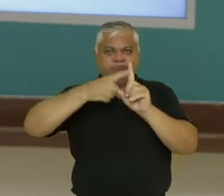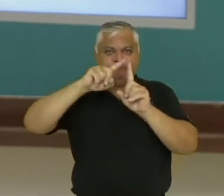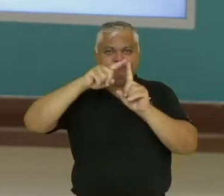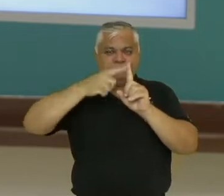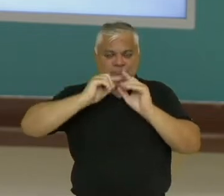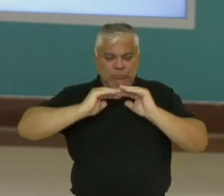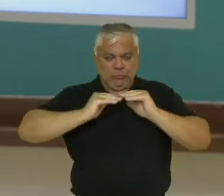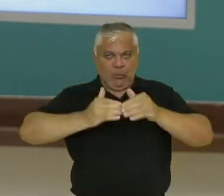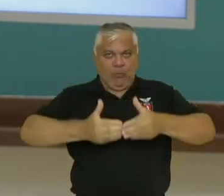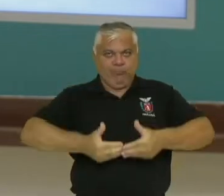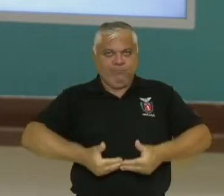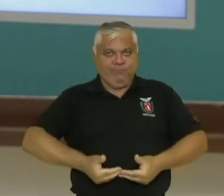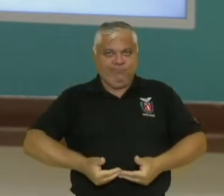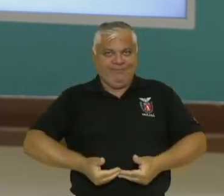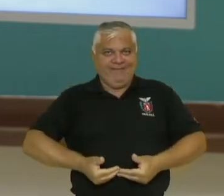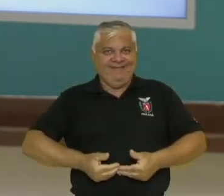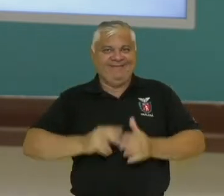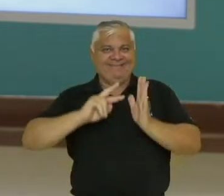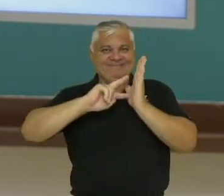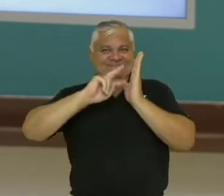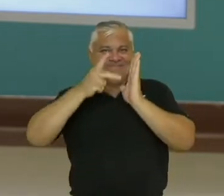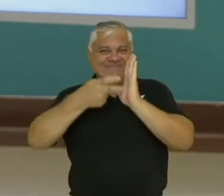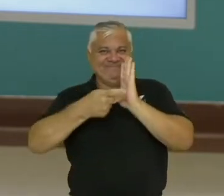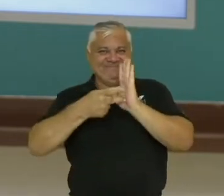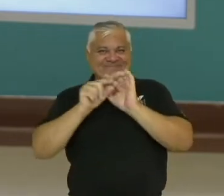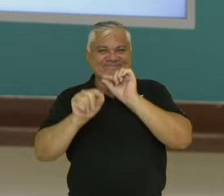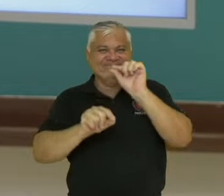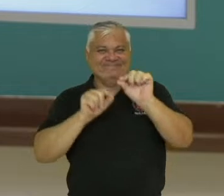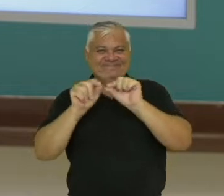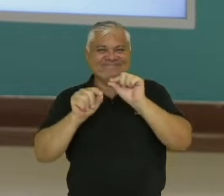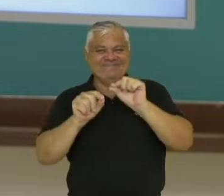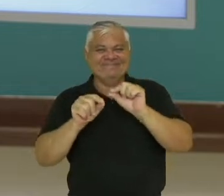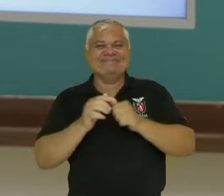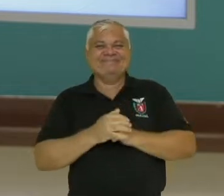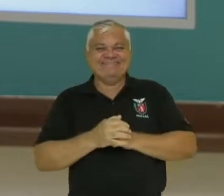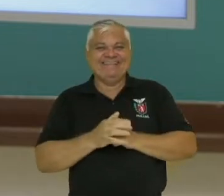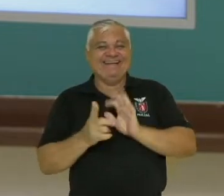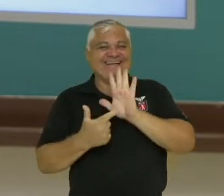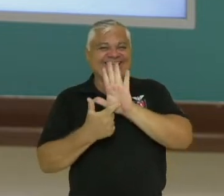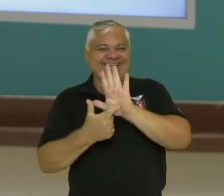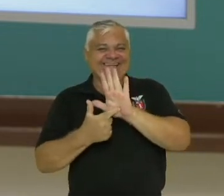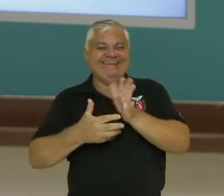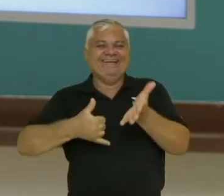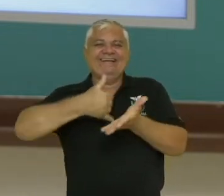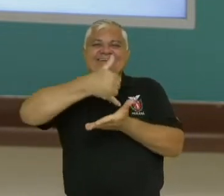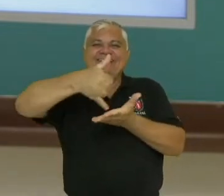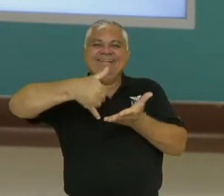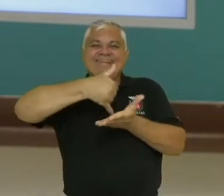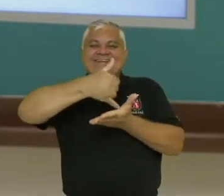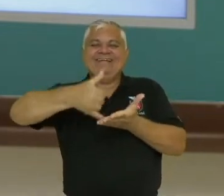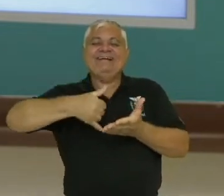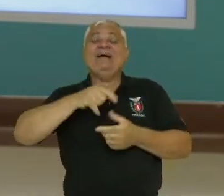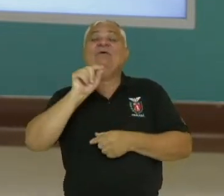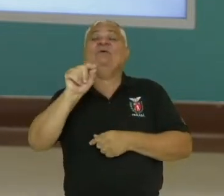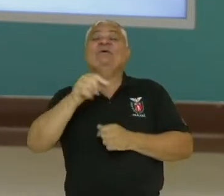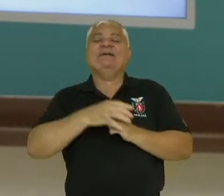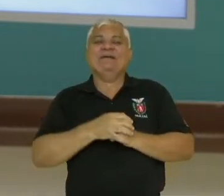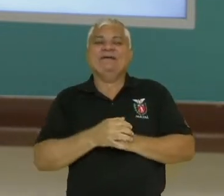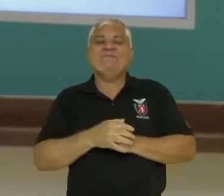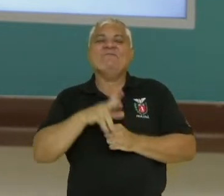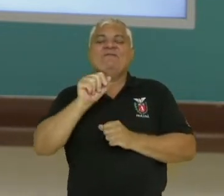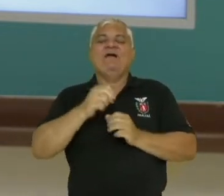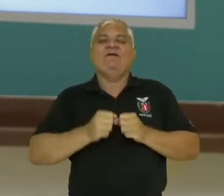pouco saliente. Significa, mostra que essa gordura saturada vai acabar o quê?